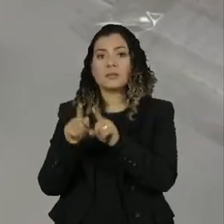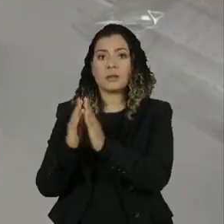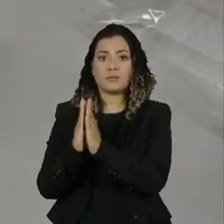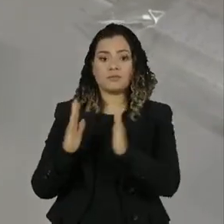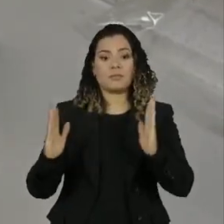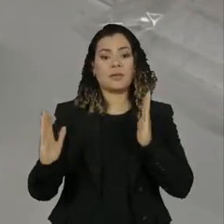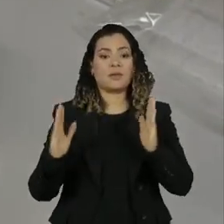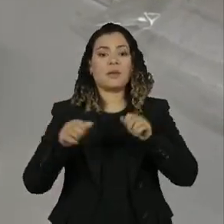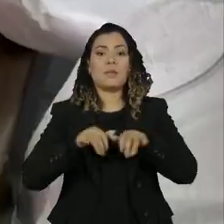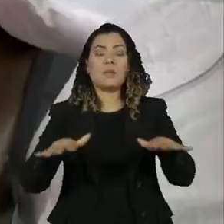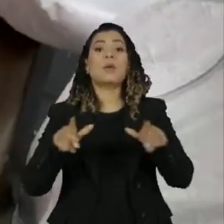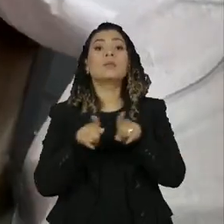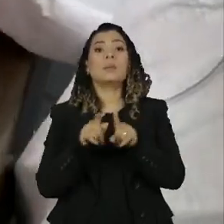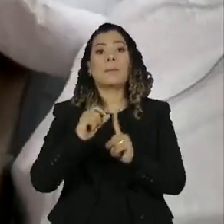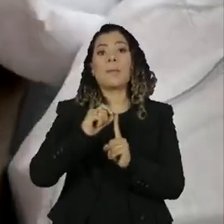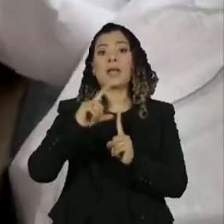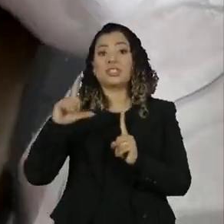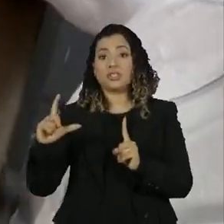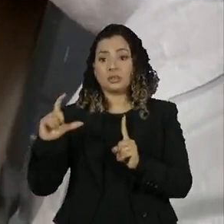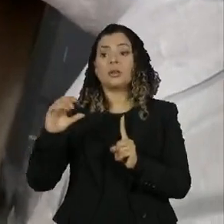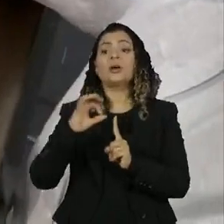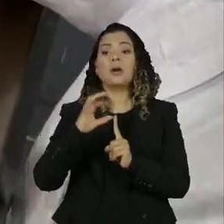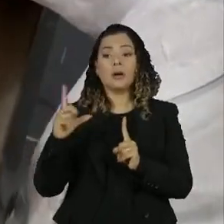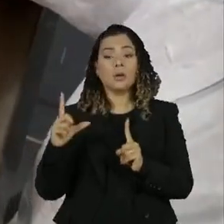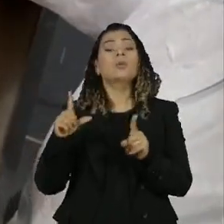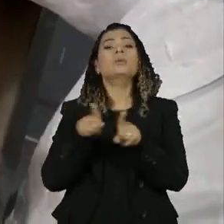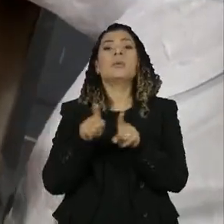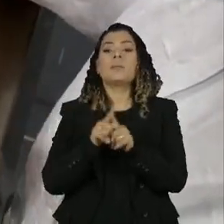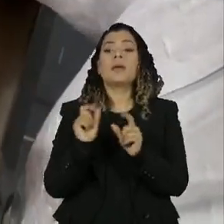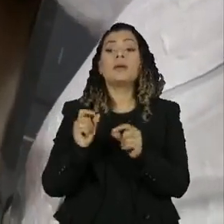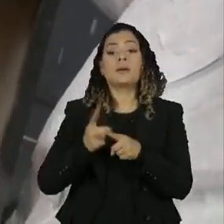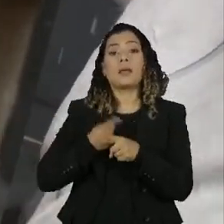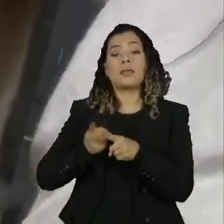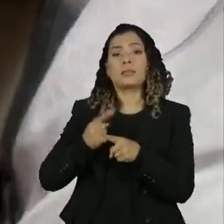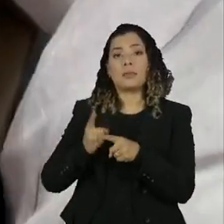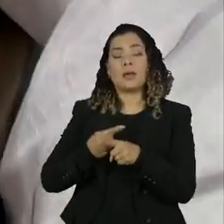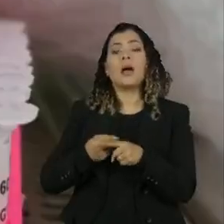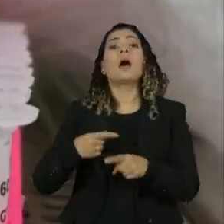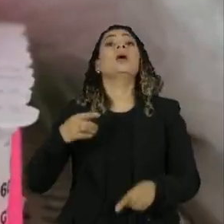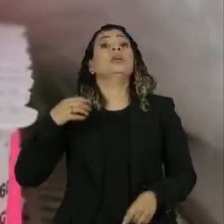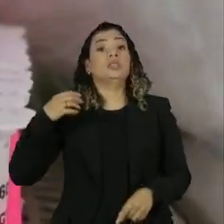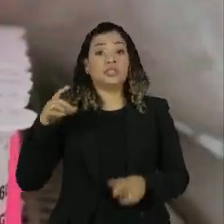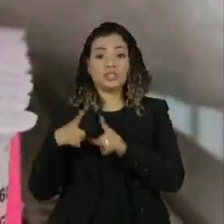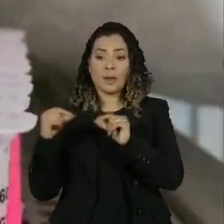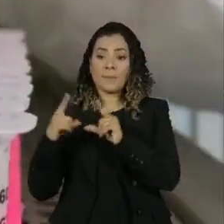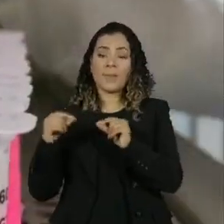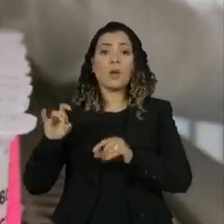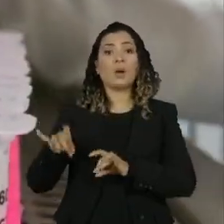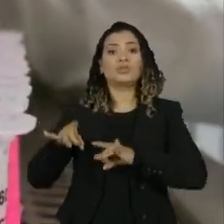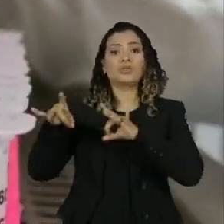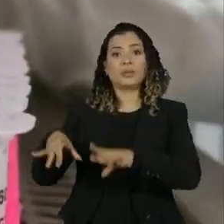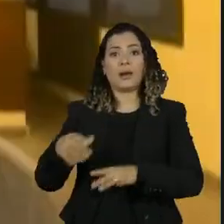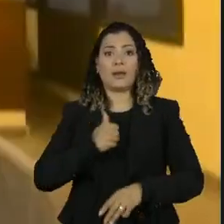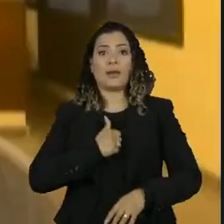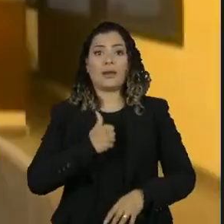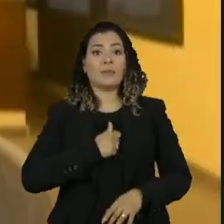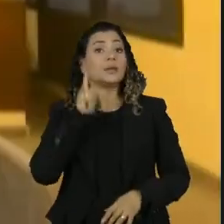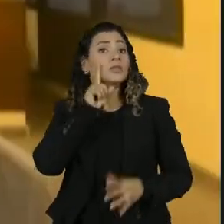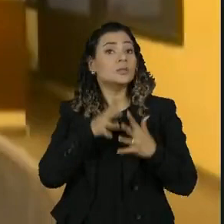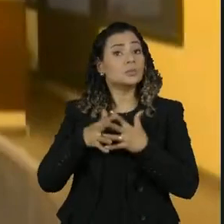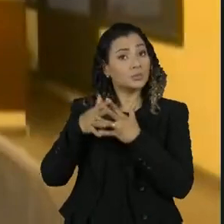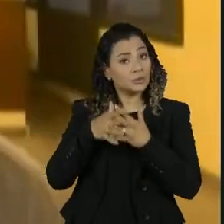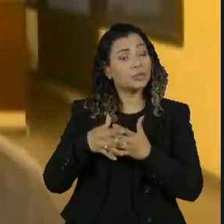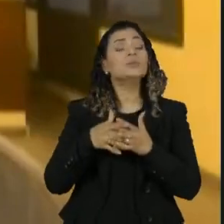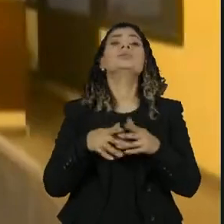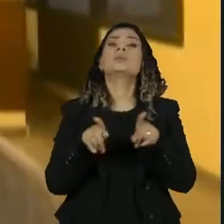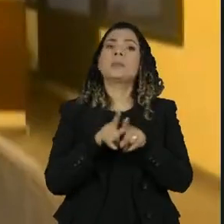país no Paquistão e na Inglaterra Japão Austrália Canadá Estados Unidos também registraram o aumento de casos existem